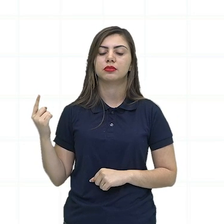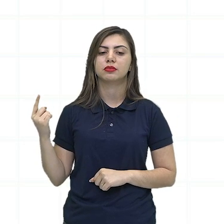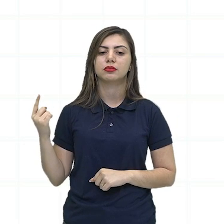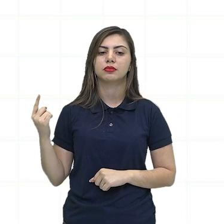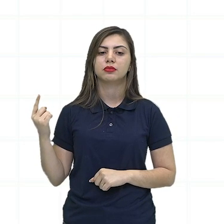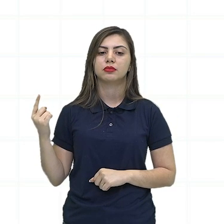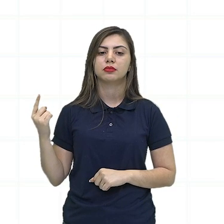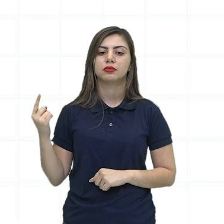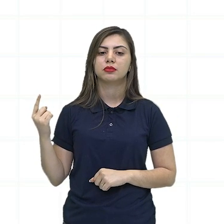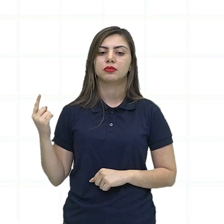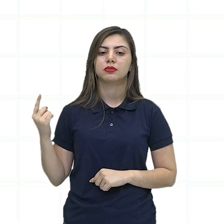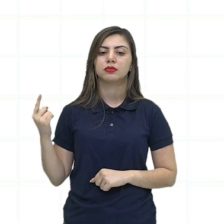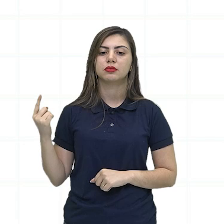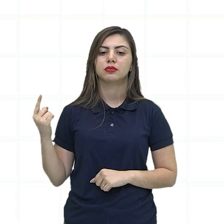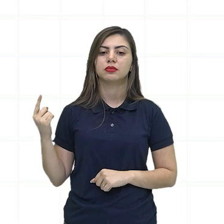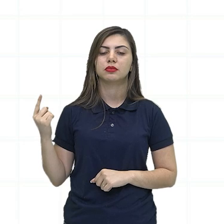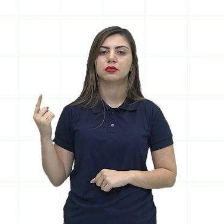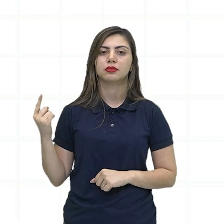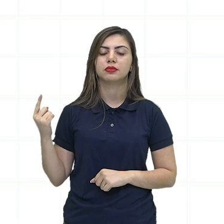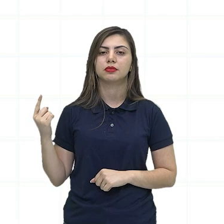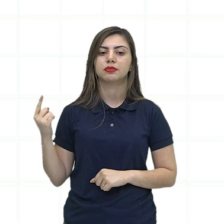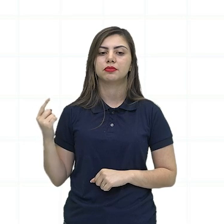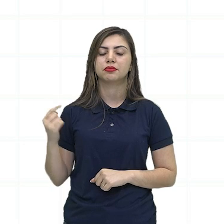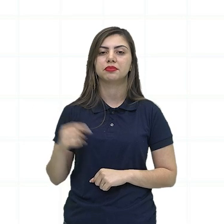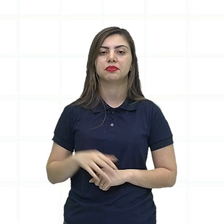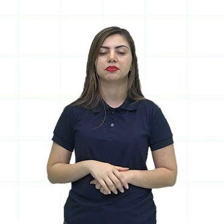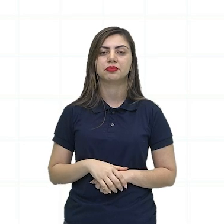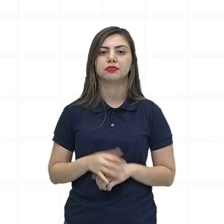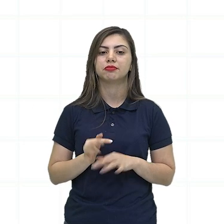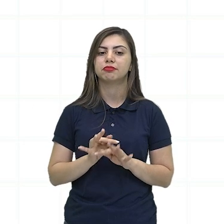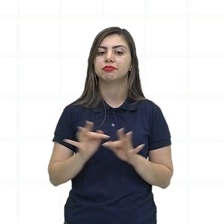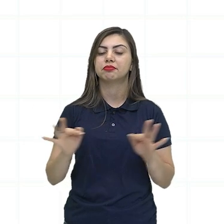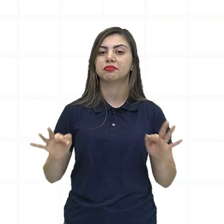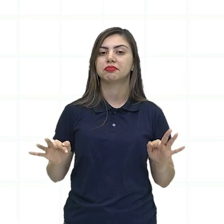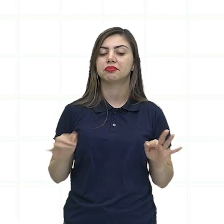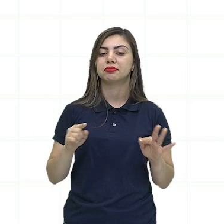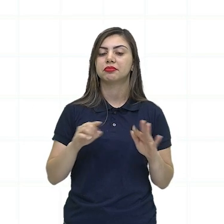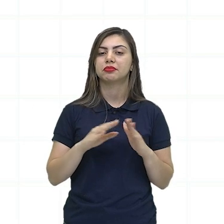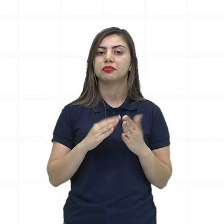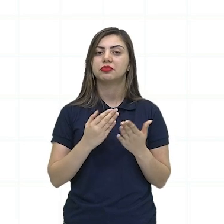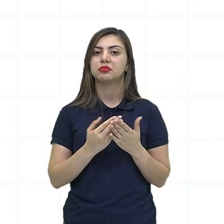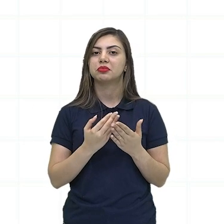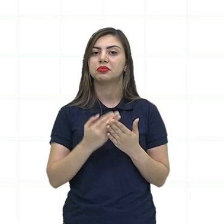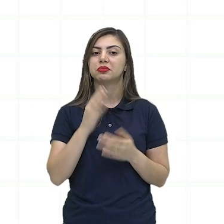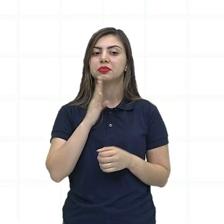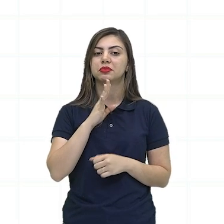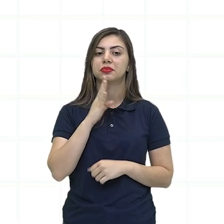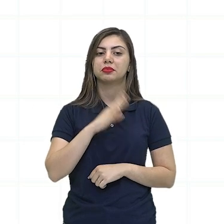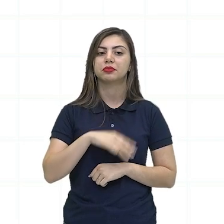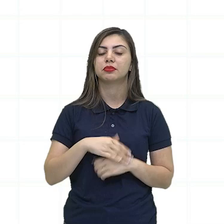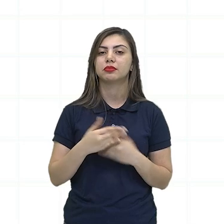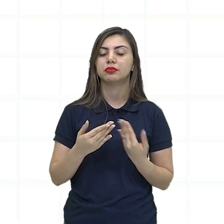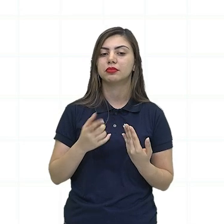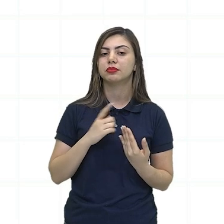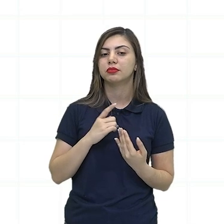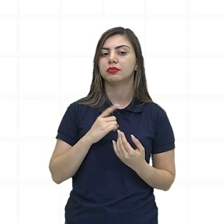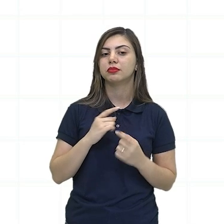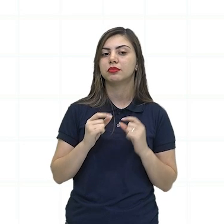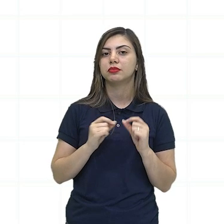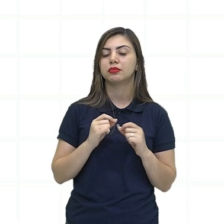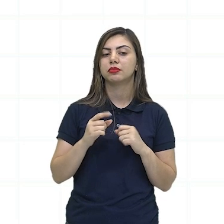is nice. É legal, ok? To have, o verbo ter,